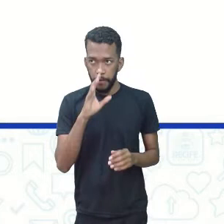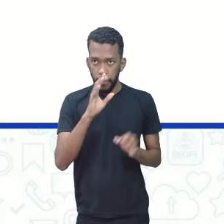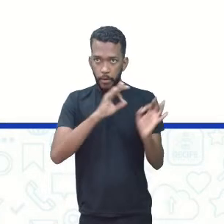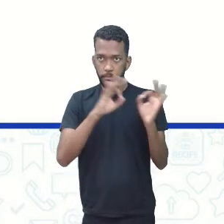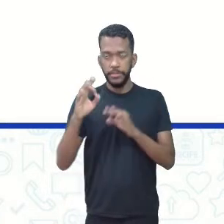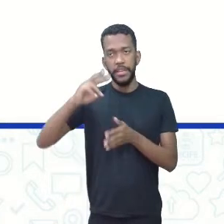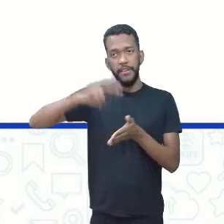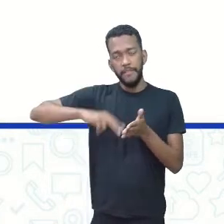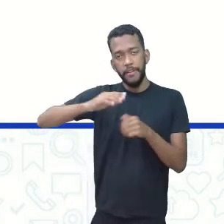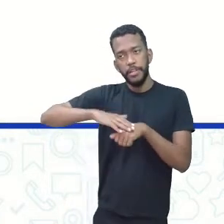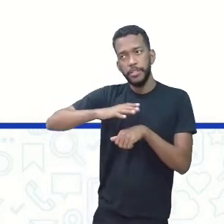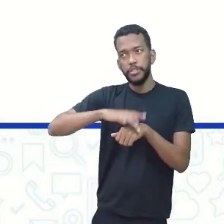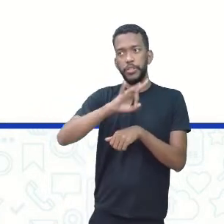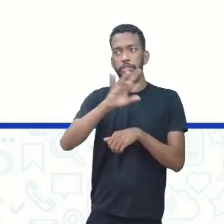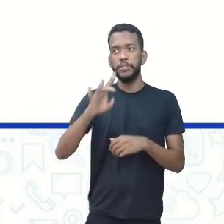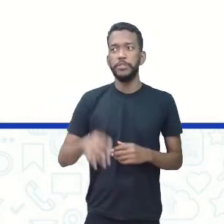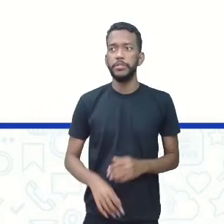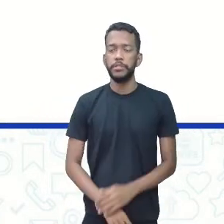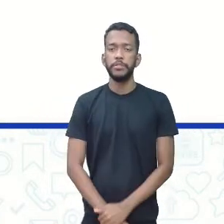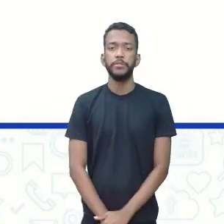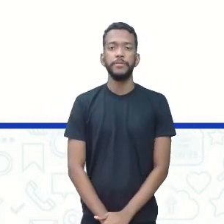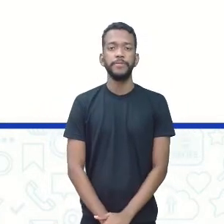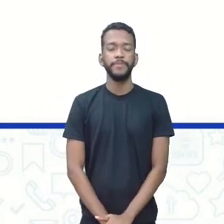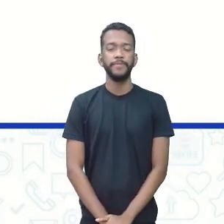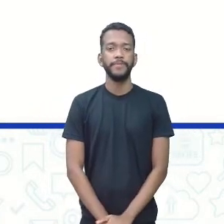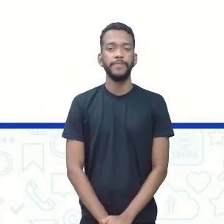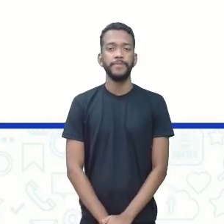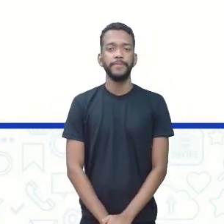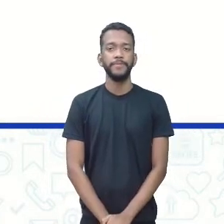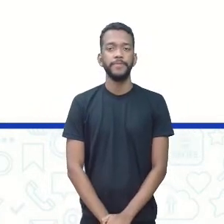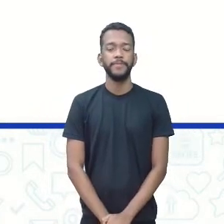Observem, leiam sozinhos.